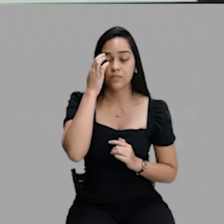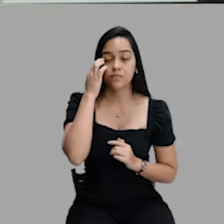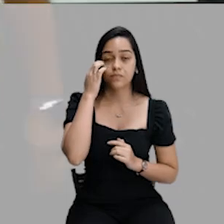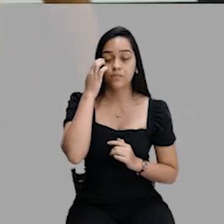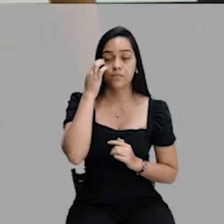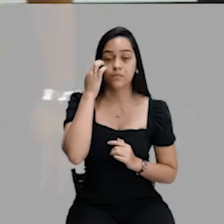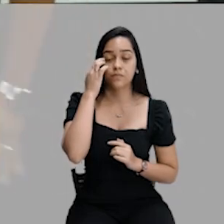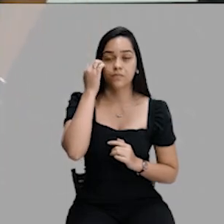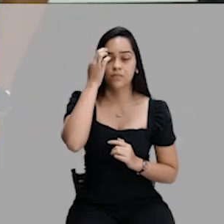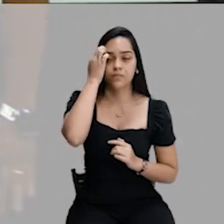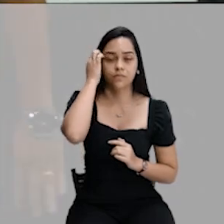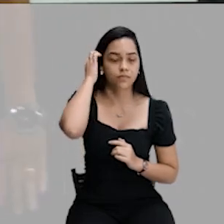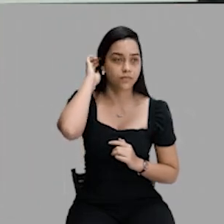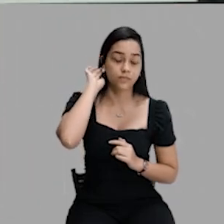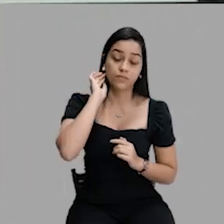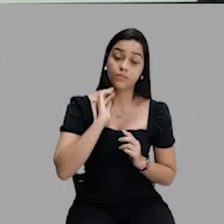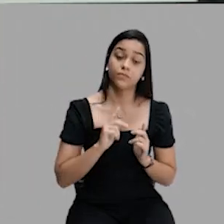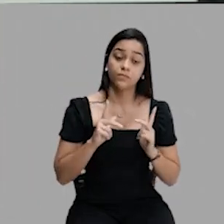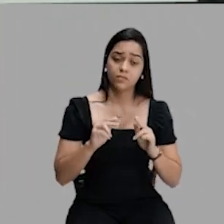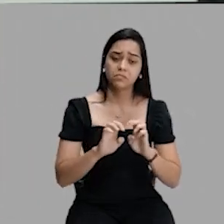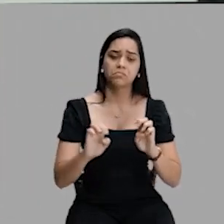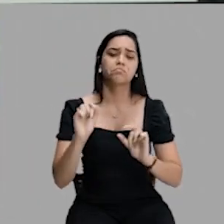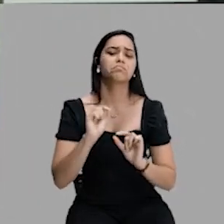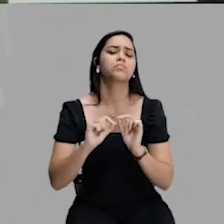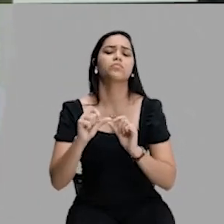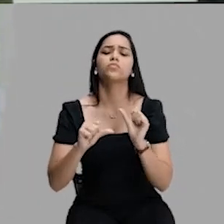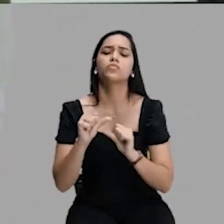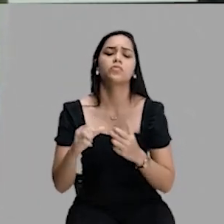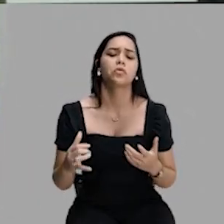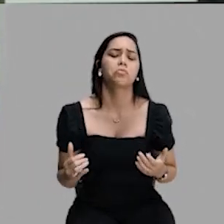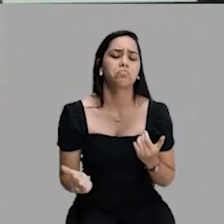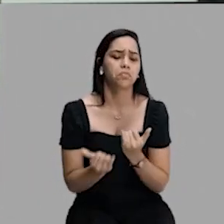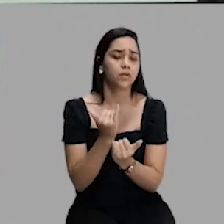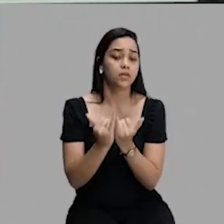Certo? Essa equação, o que mudou, pessoal? Estou achando